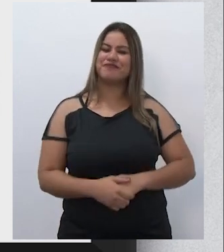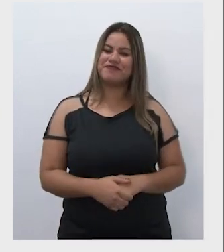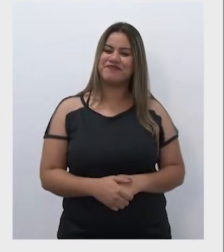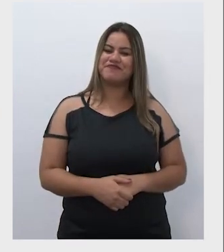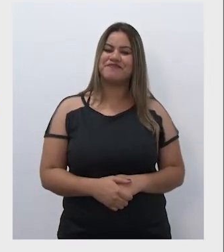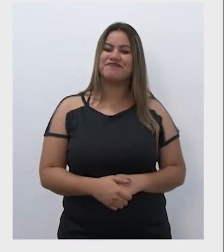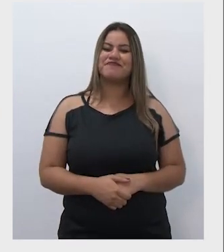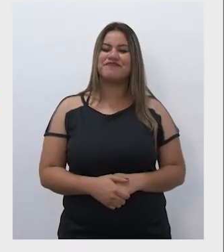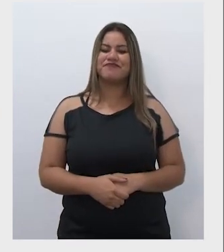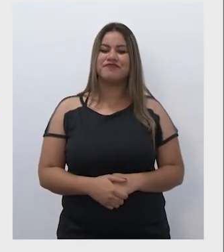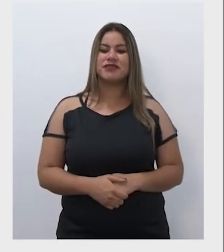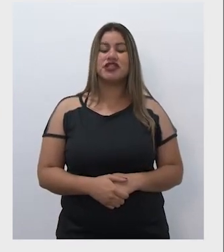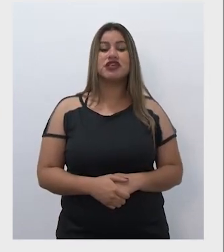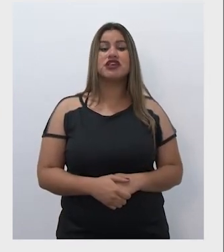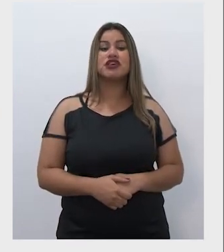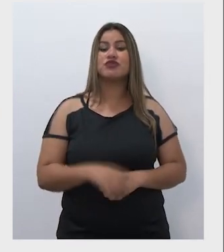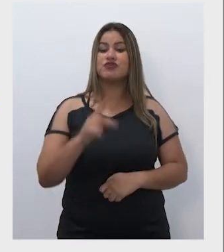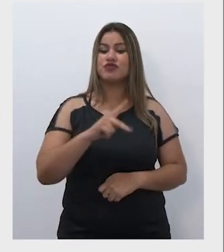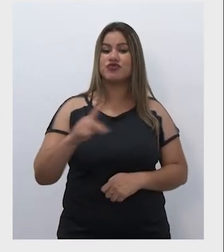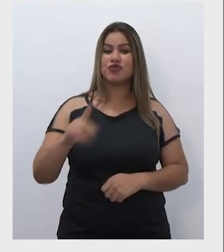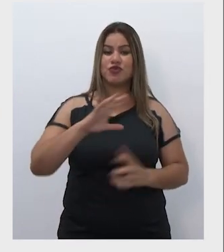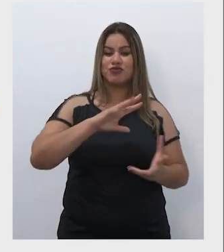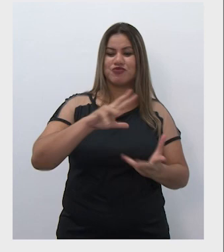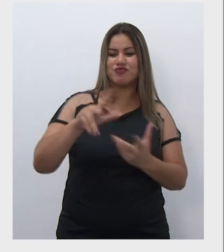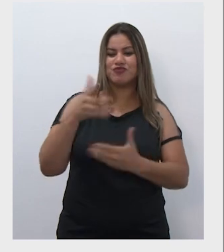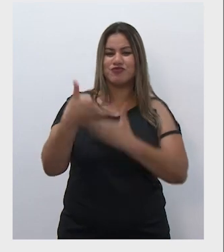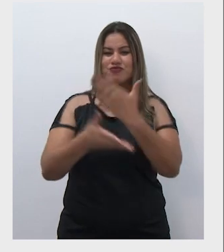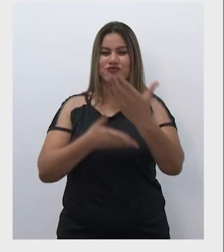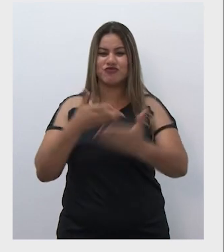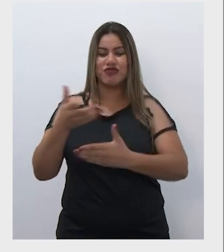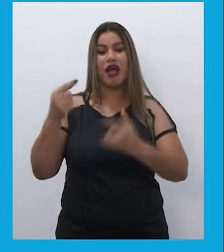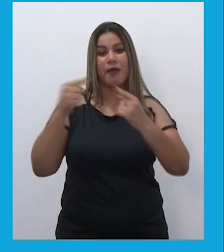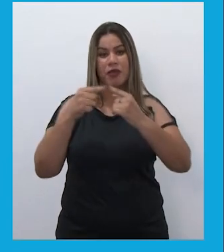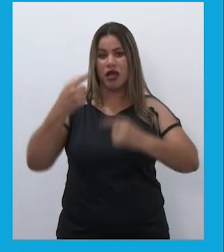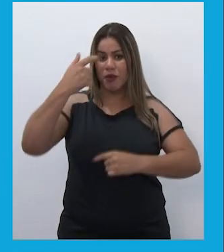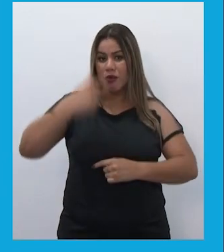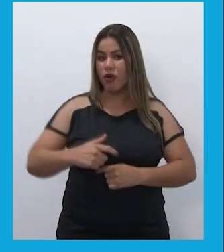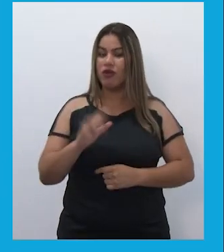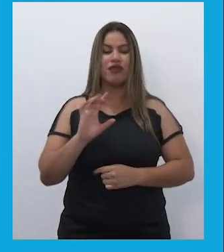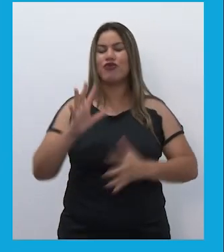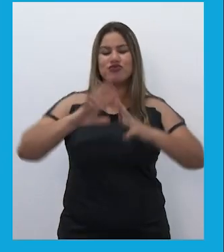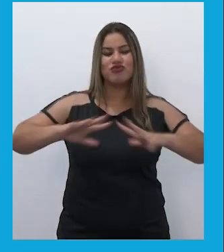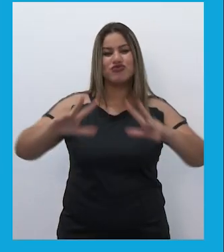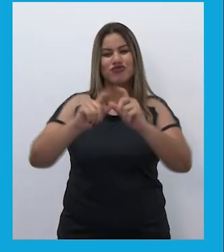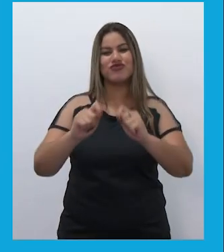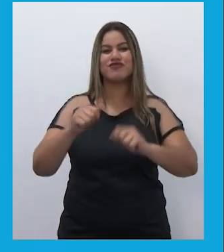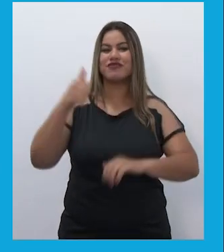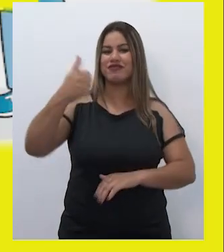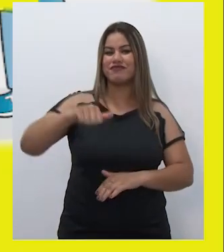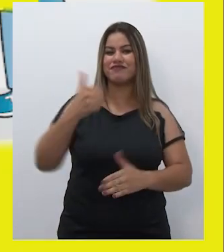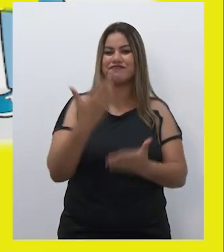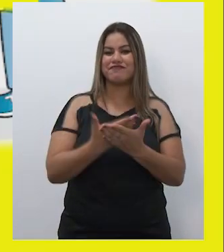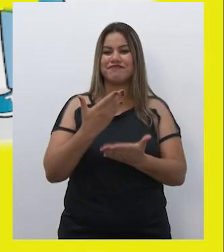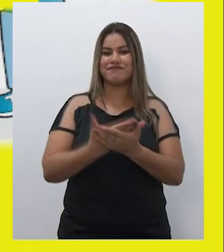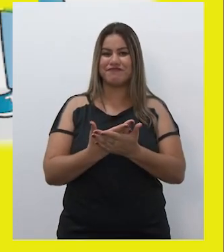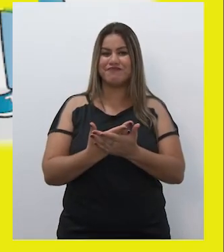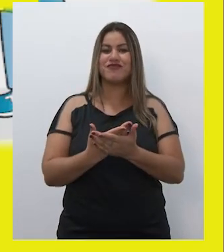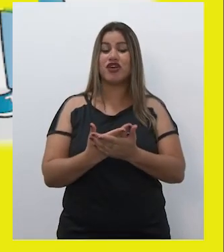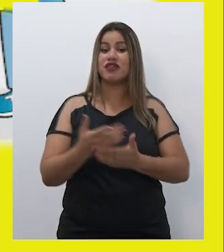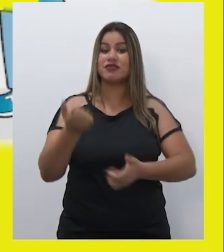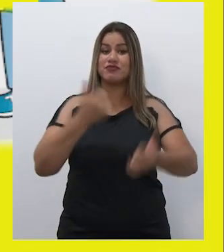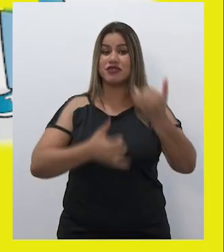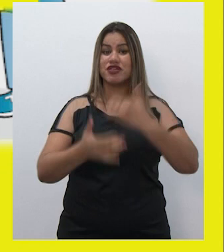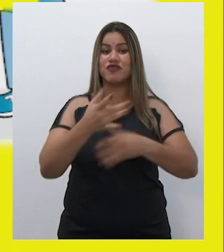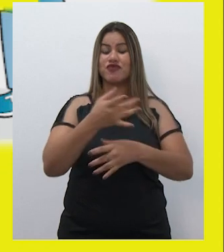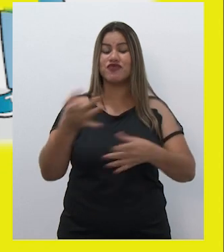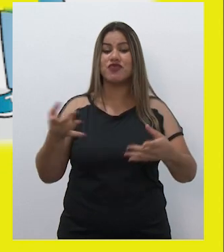professor Anderson? Professor Anderson, vamos cuidar do nosso planeta, ele é de todos. Avaliem a nossa aula, conta pra gente o que